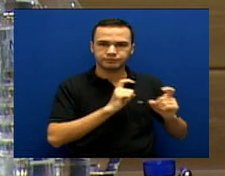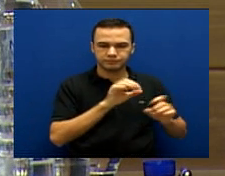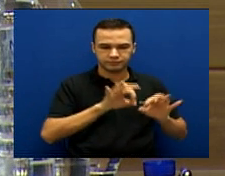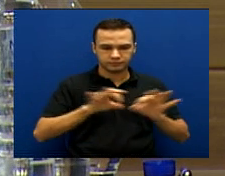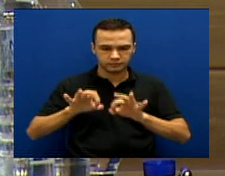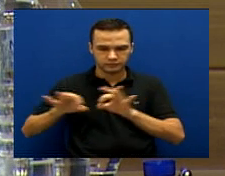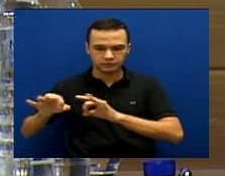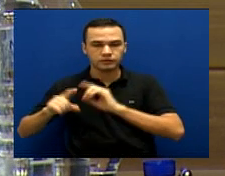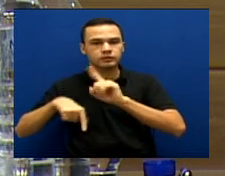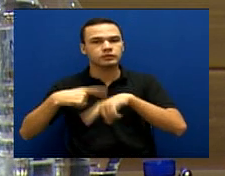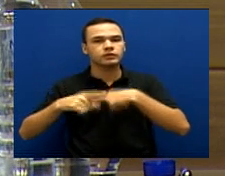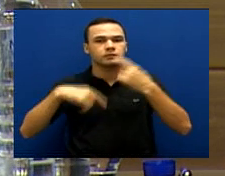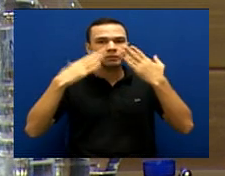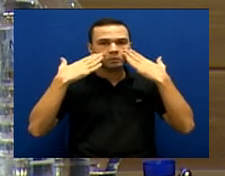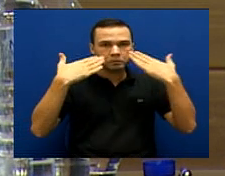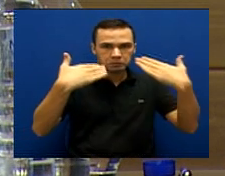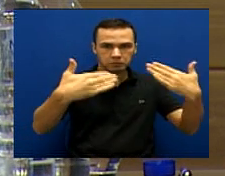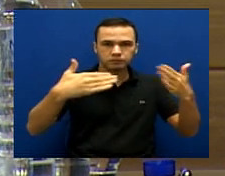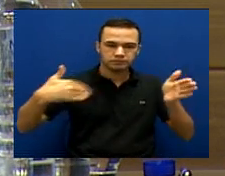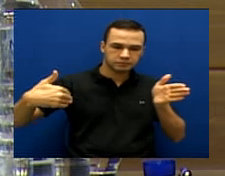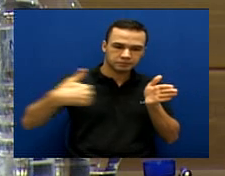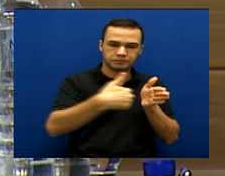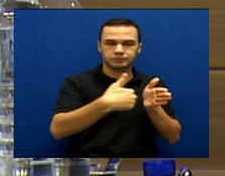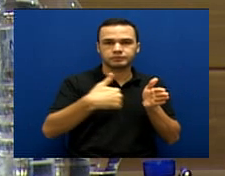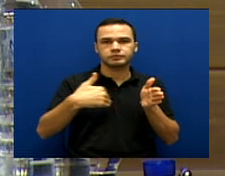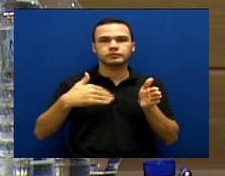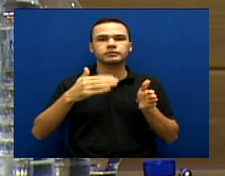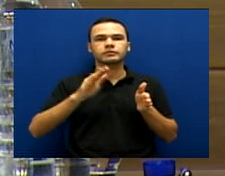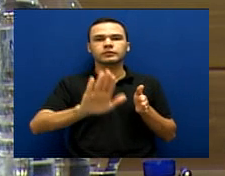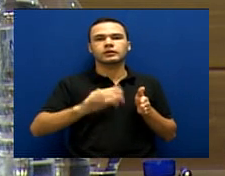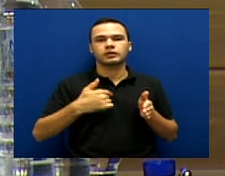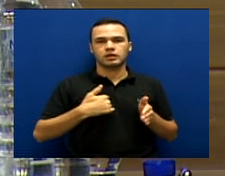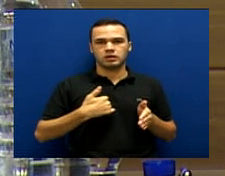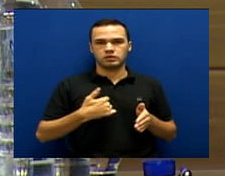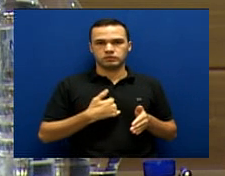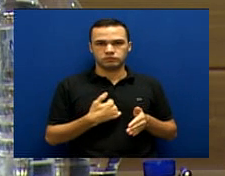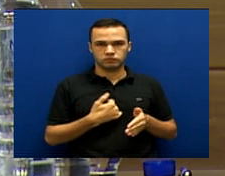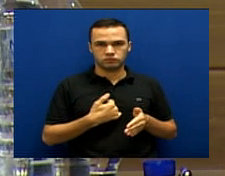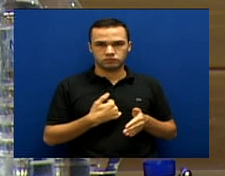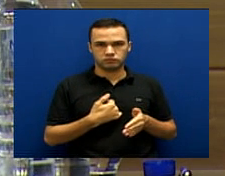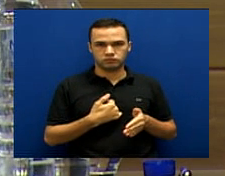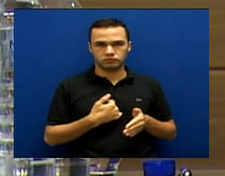isso será apresentado no momento assim muito próximo mas assim eu na qualidade de